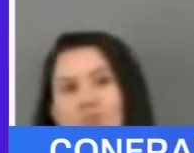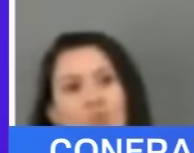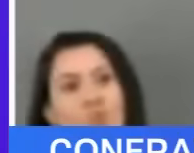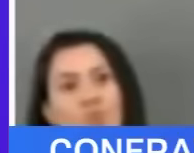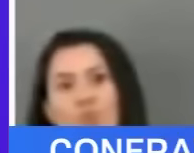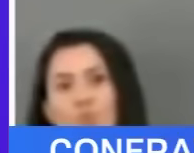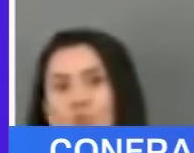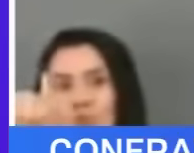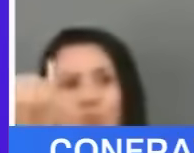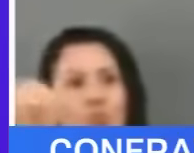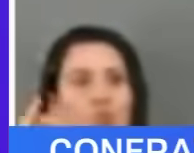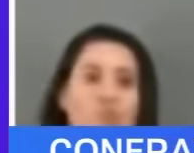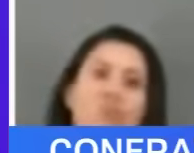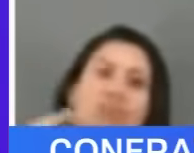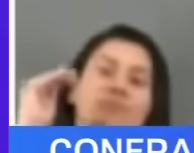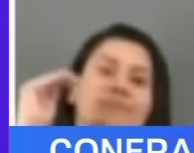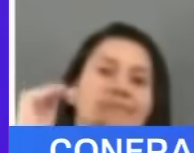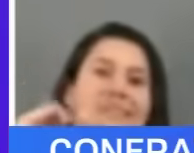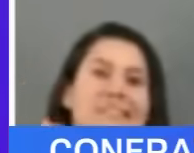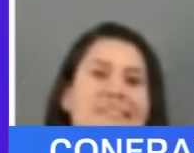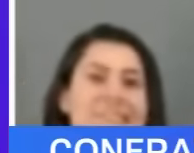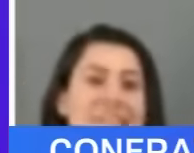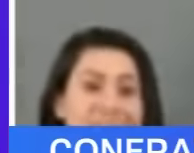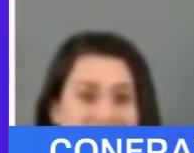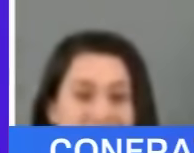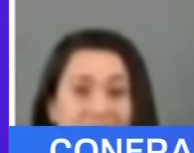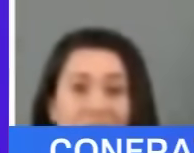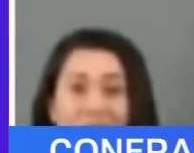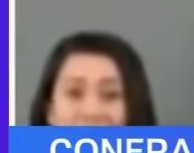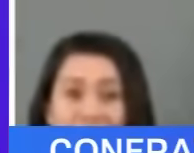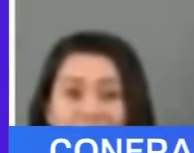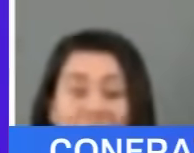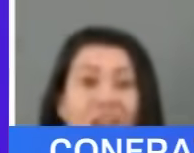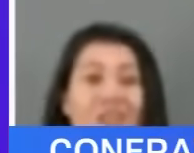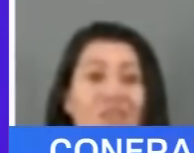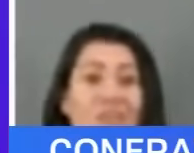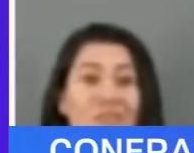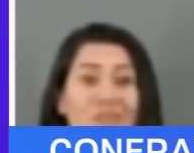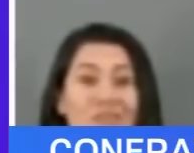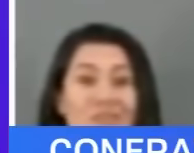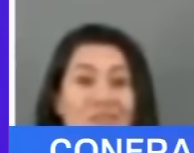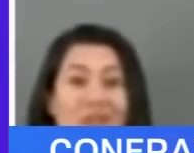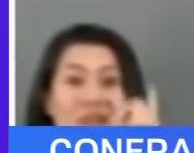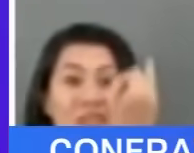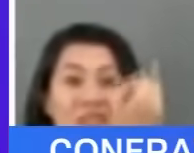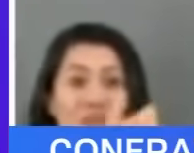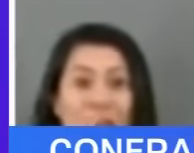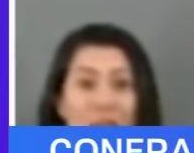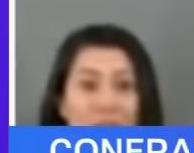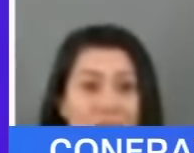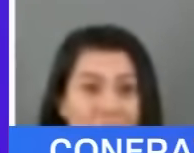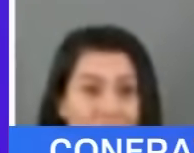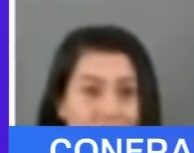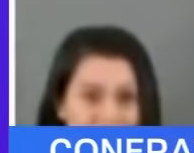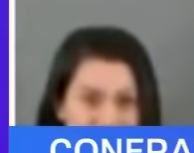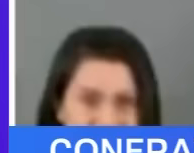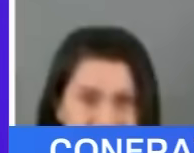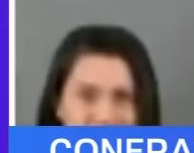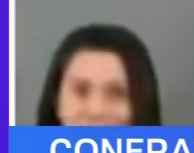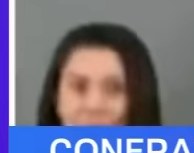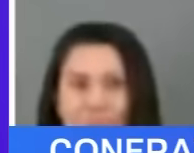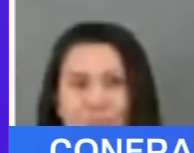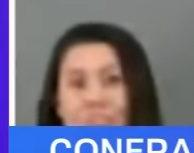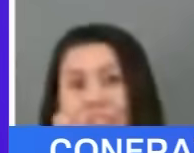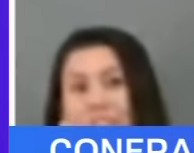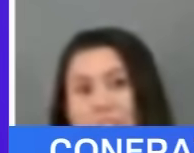eh e parece que não deu treta não deu tudo certo e durante a festa apresentação Claro de um trio